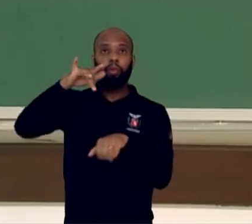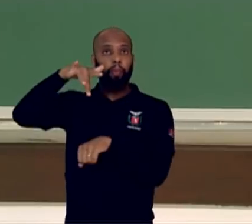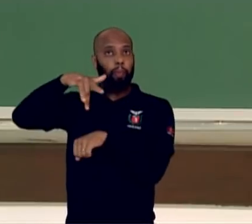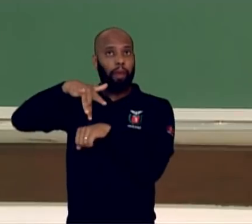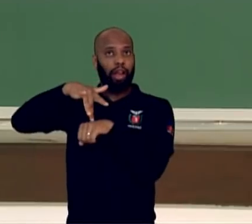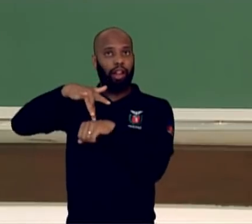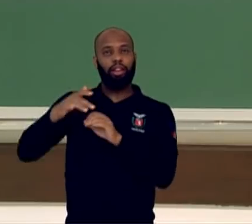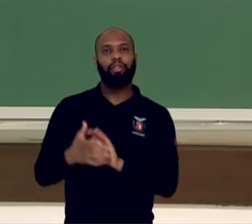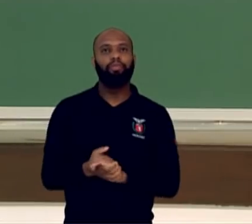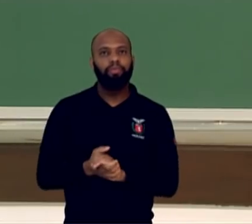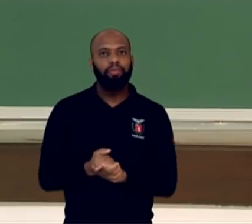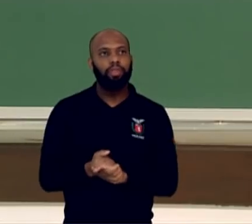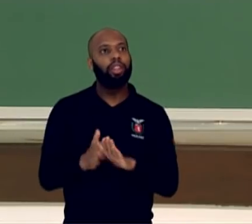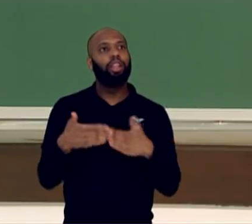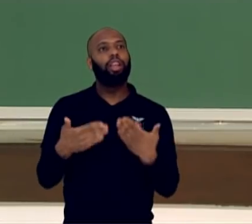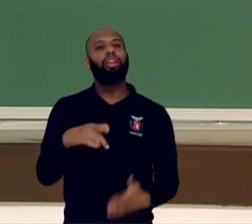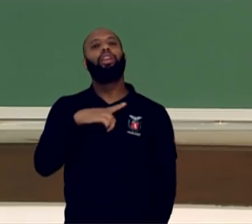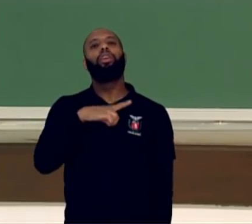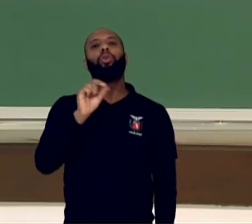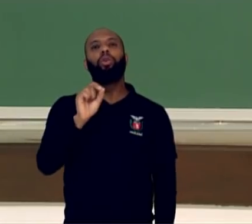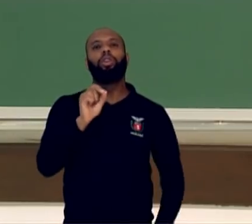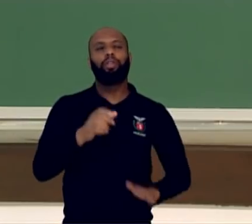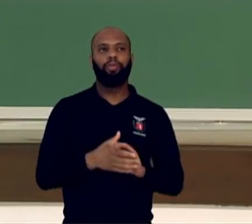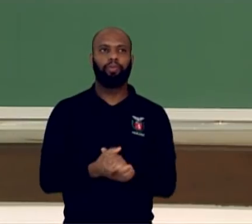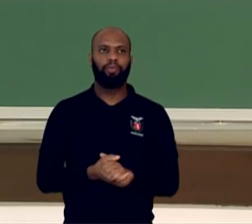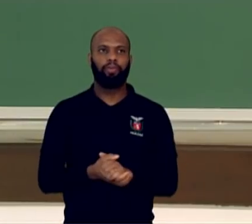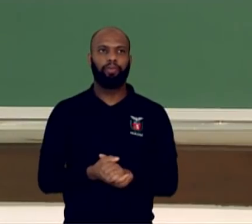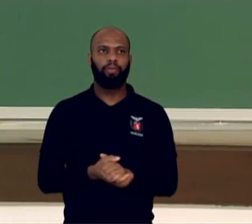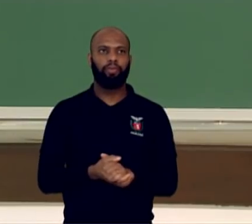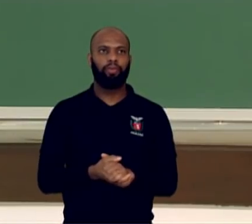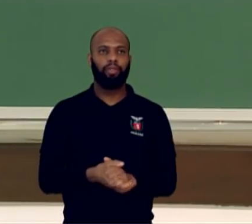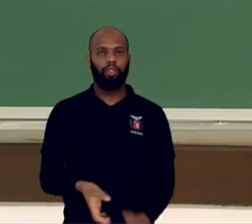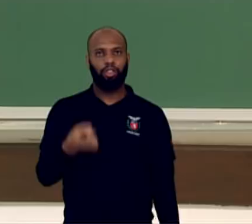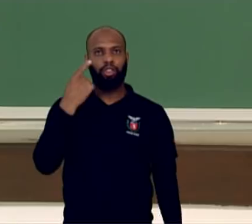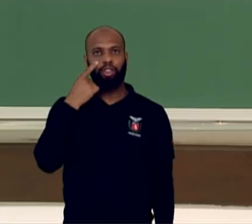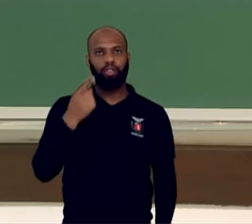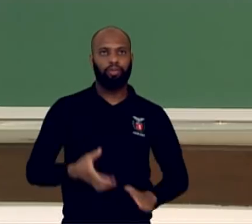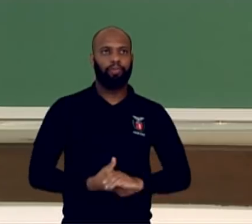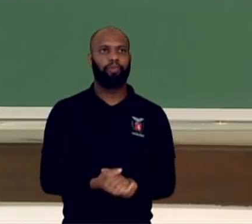Então vocês vão observar que ele é formado, vamos voltar lá no comecinho?